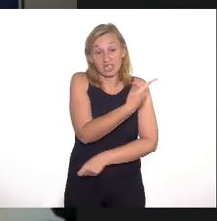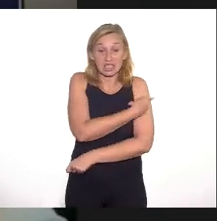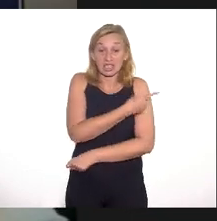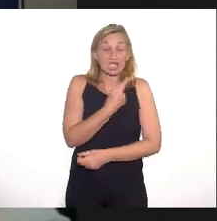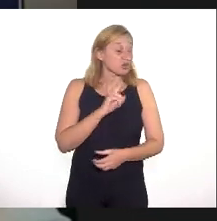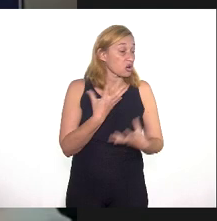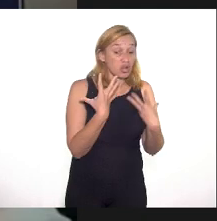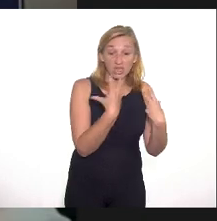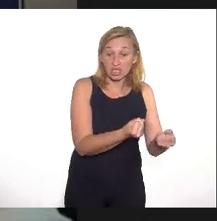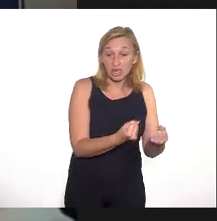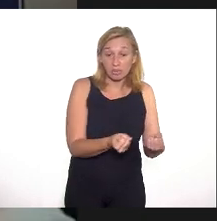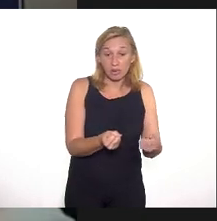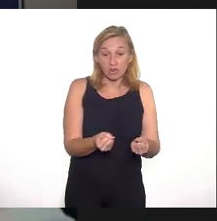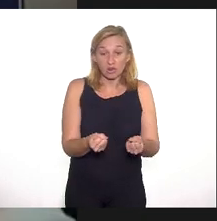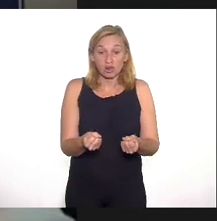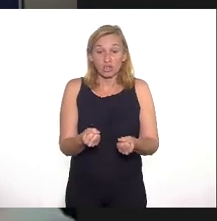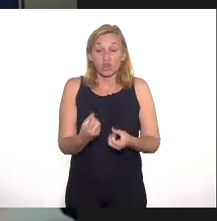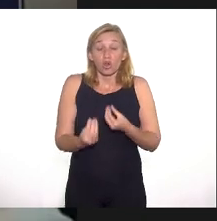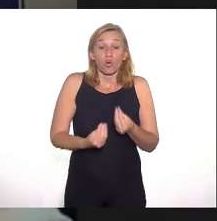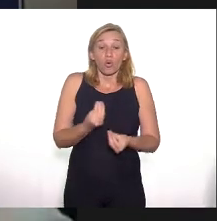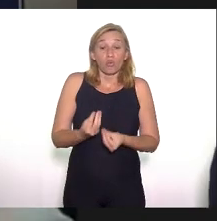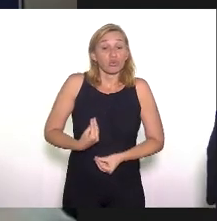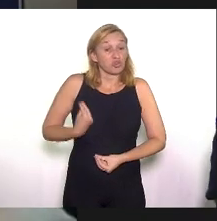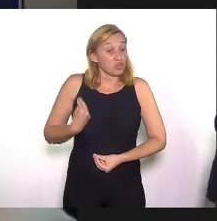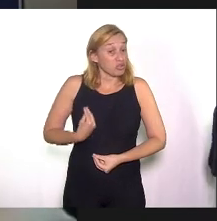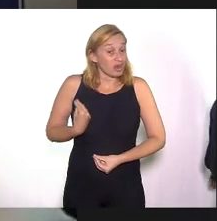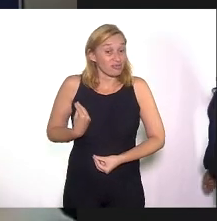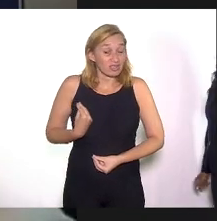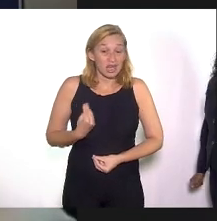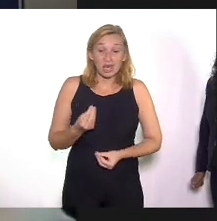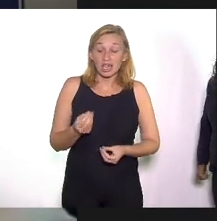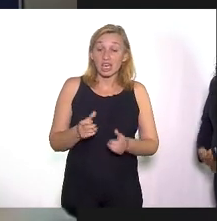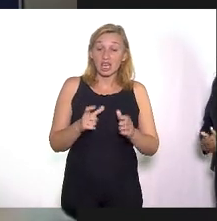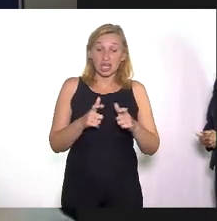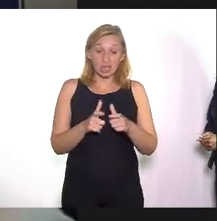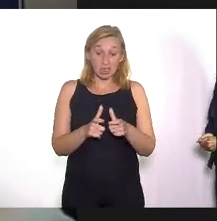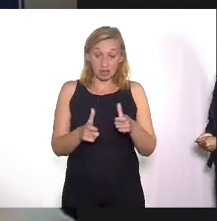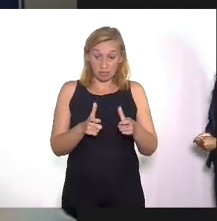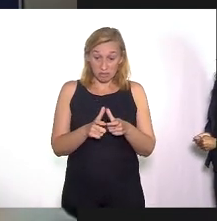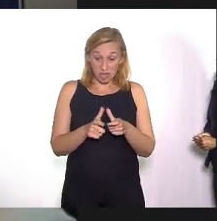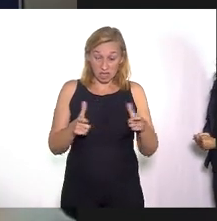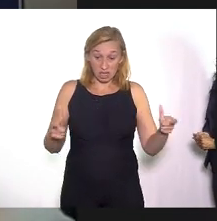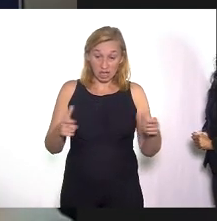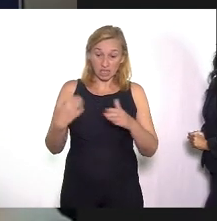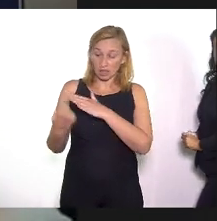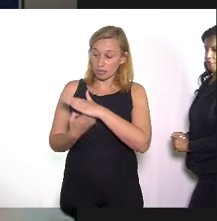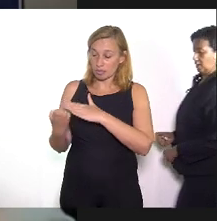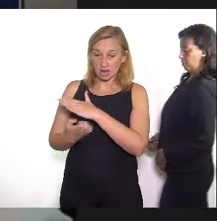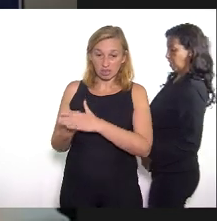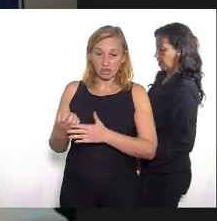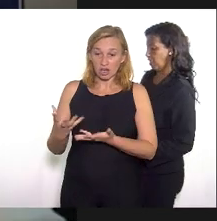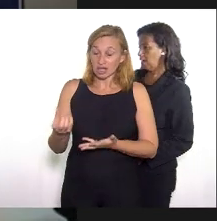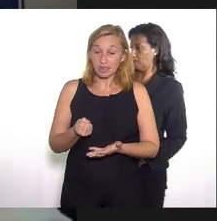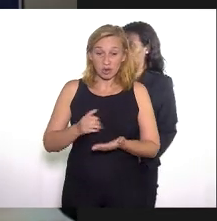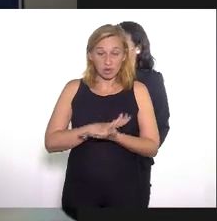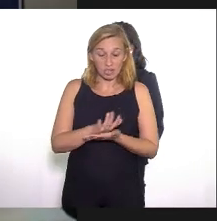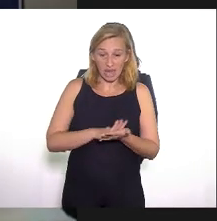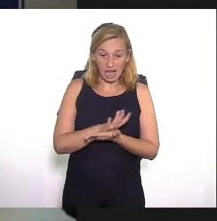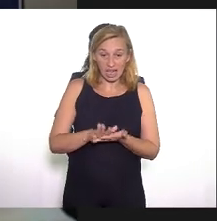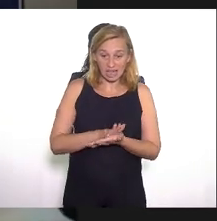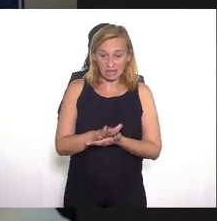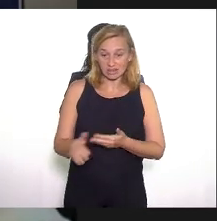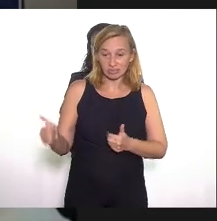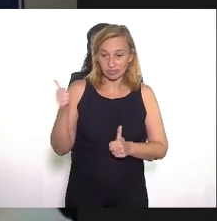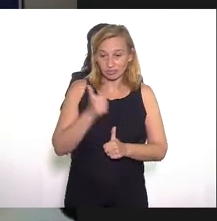que não recebeu formas de sobrevivência, pequenas e médias empresas que não receberam subvenção qualquer do